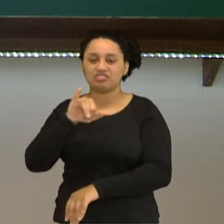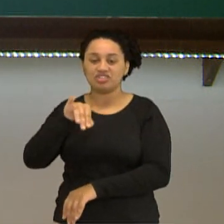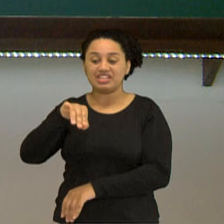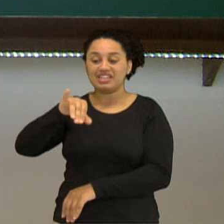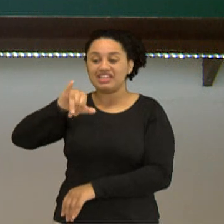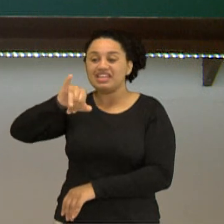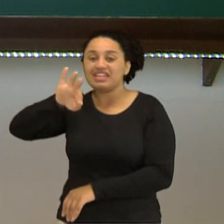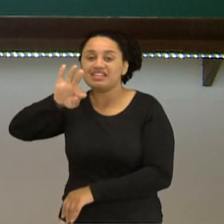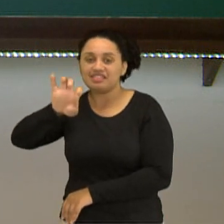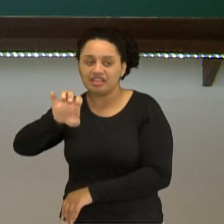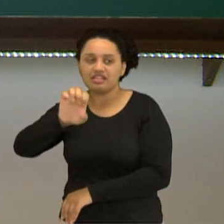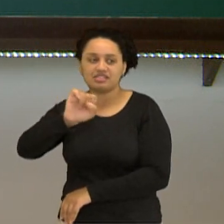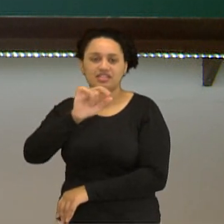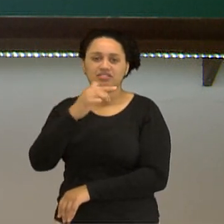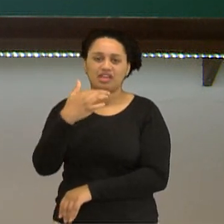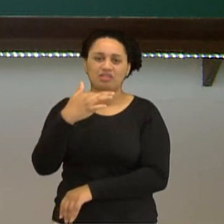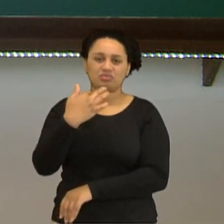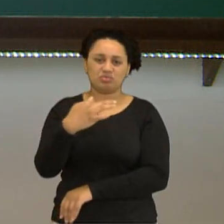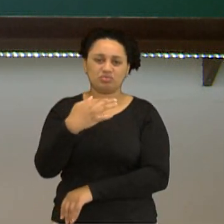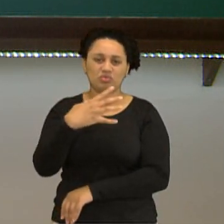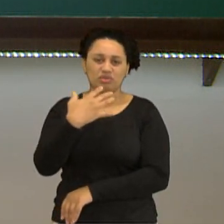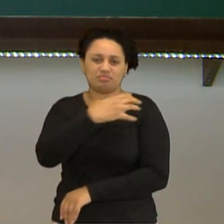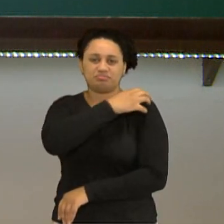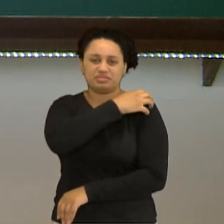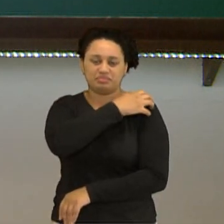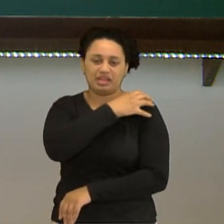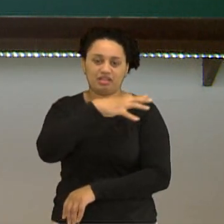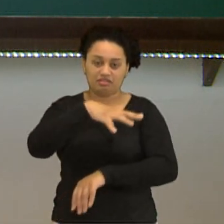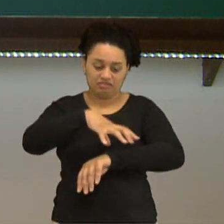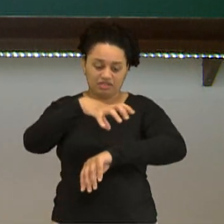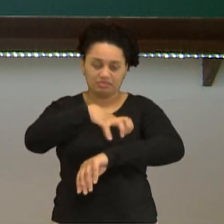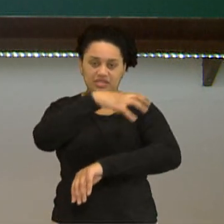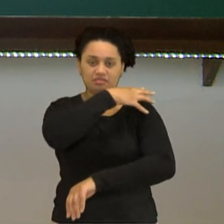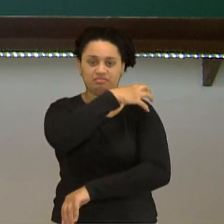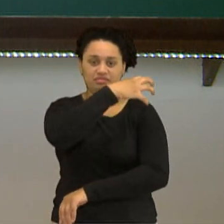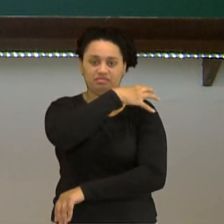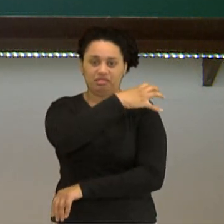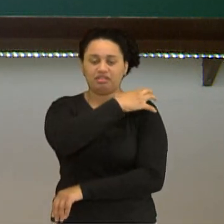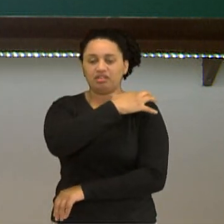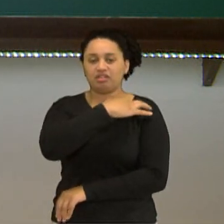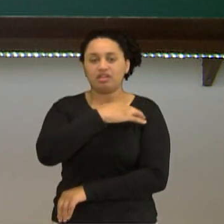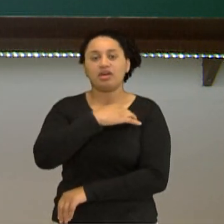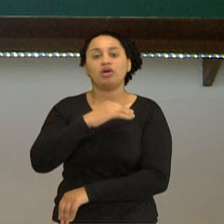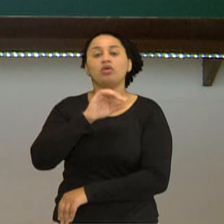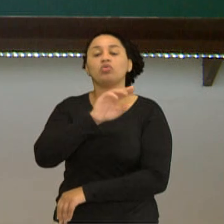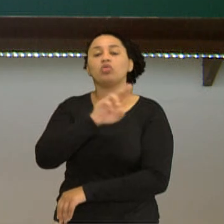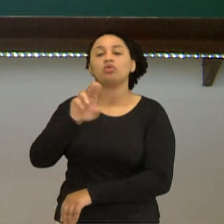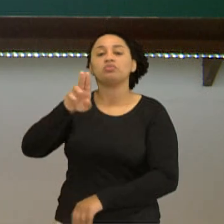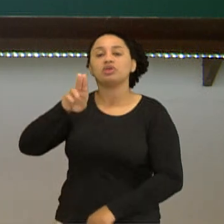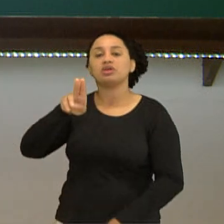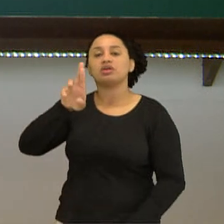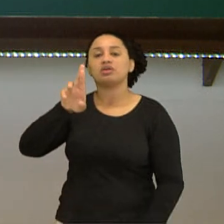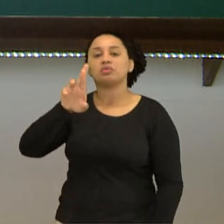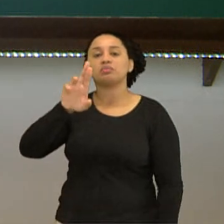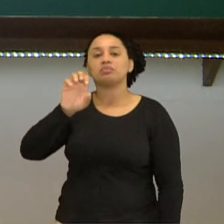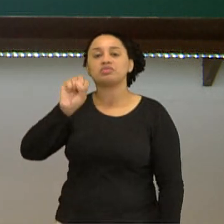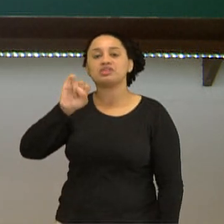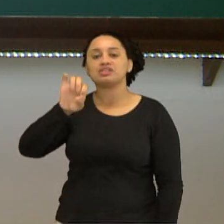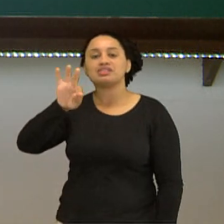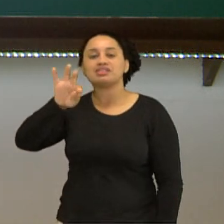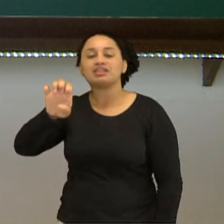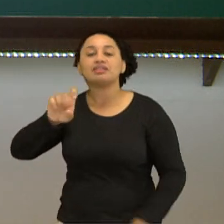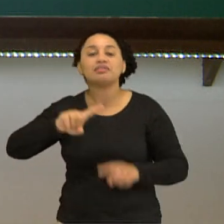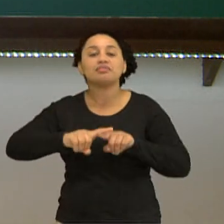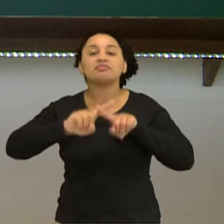bursas que tem coxins amortecedores, como é chamado de bursa, a doença chama-se bursite, né?